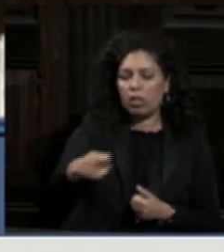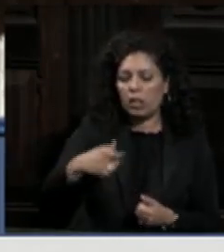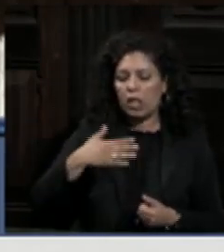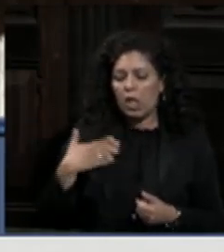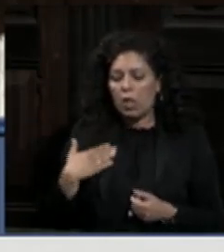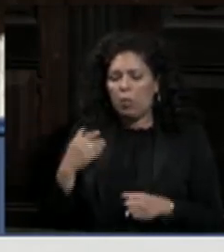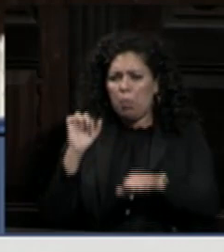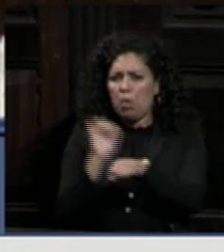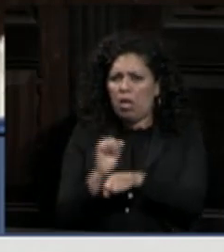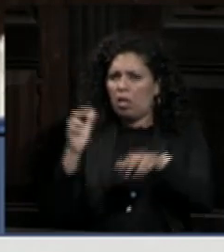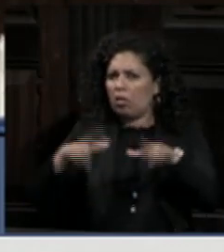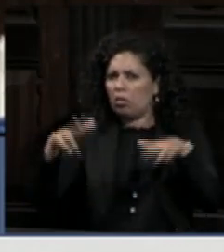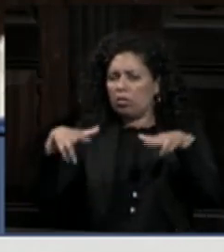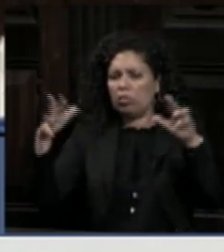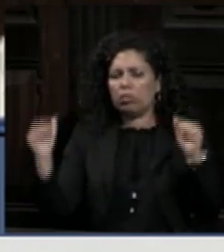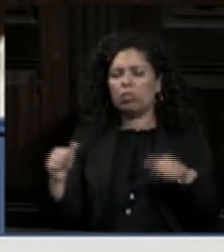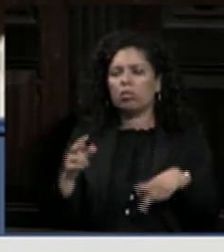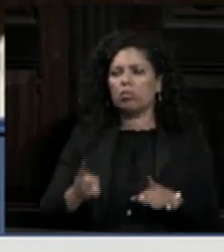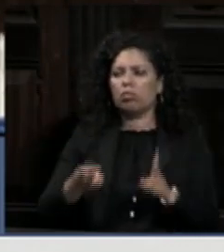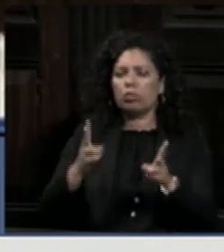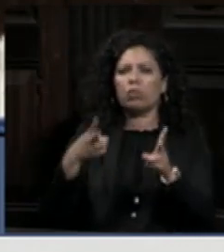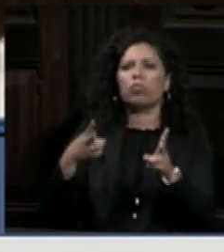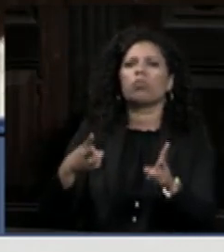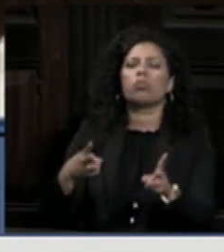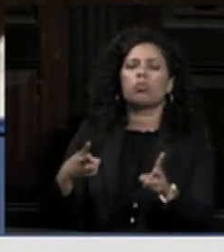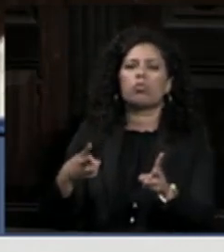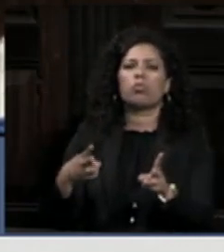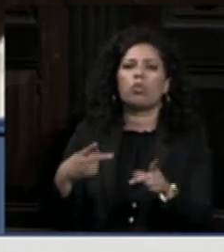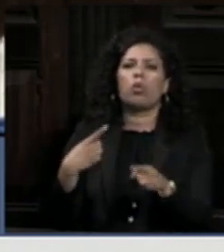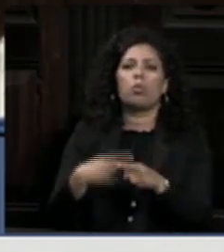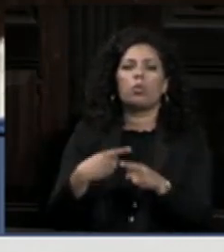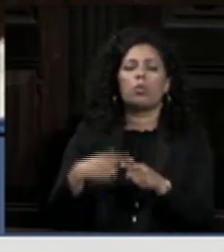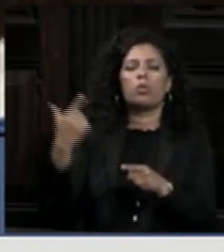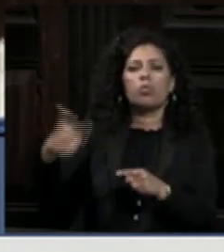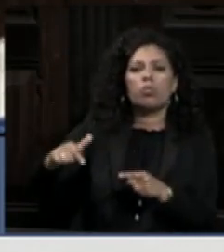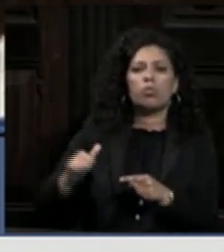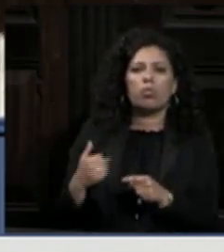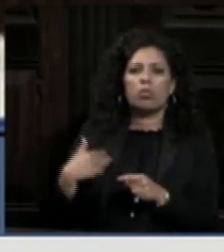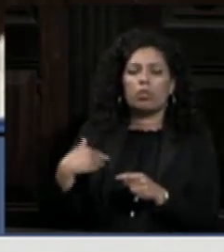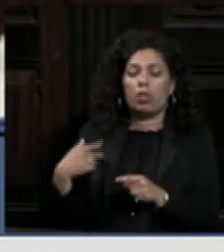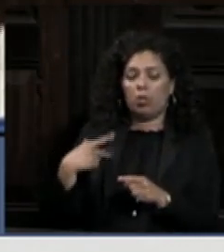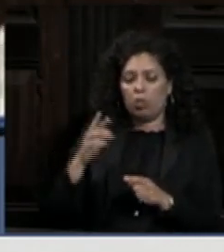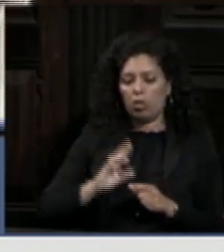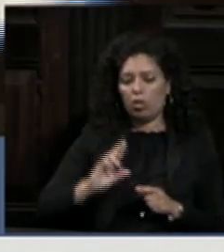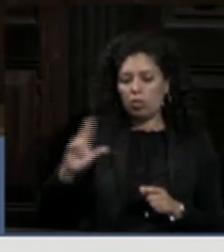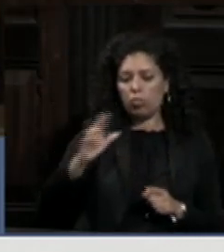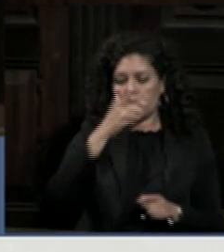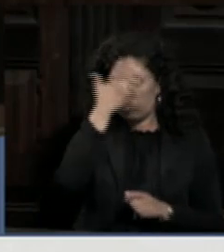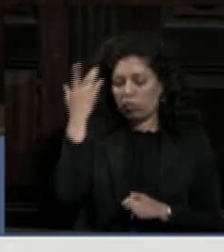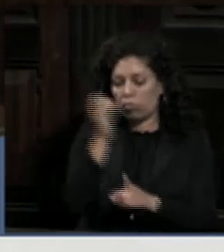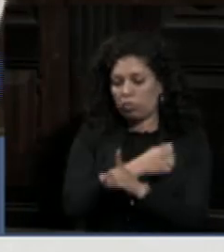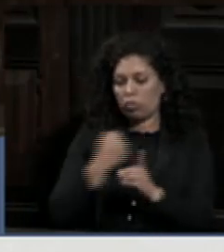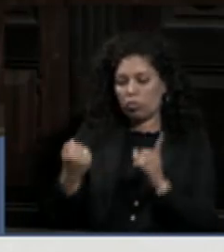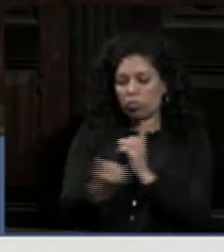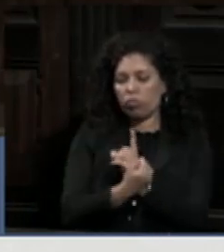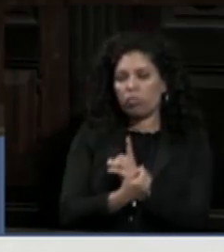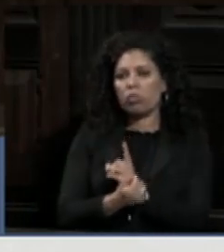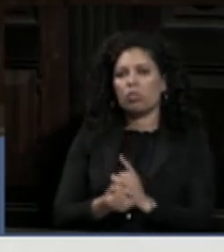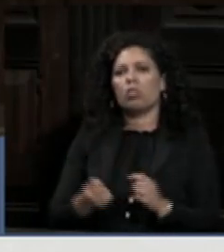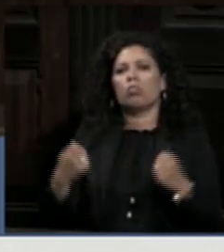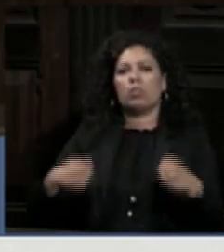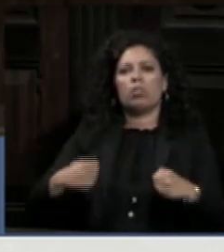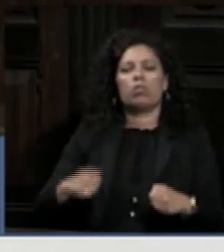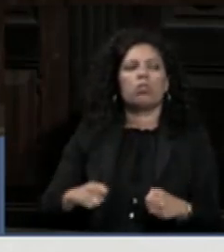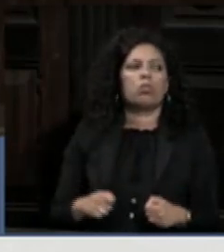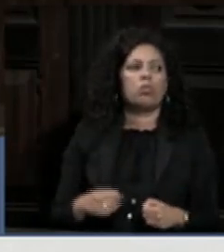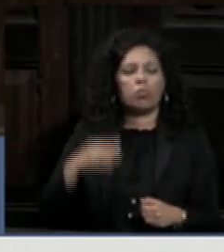vou continuar trabalhando de cabeça erguida porque de novo tem uma resposta da as pessoas que acreditam no meu trabalho principalmente